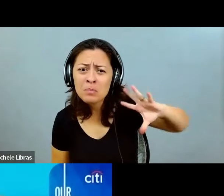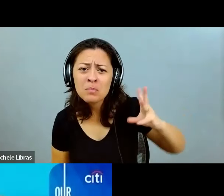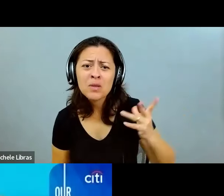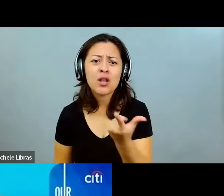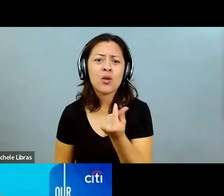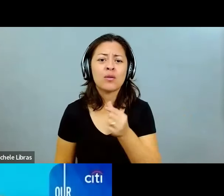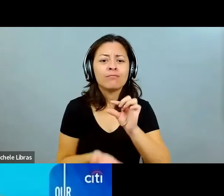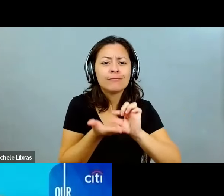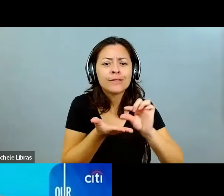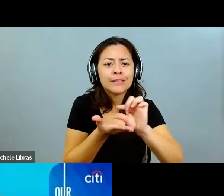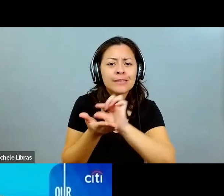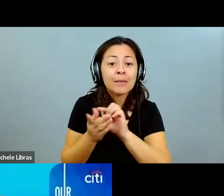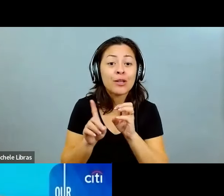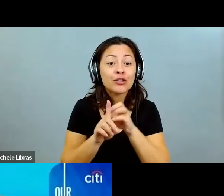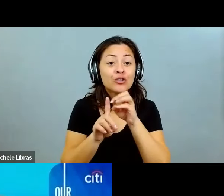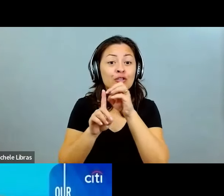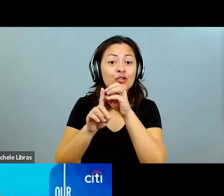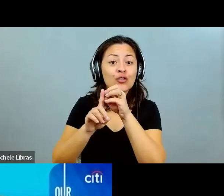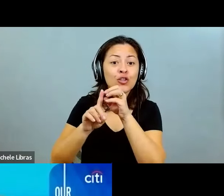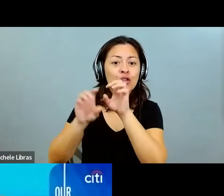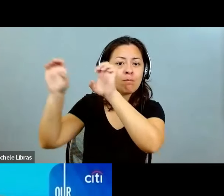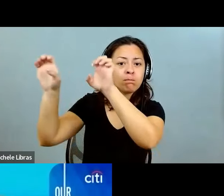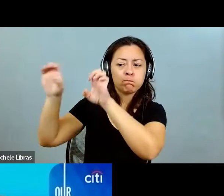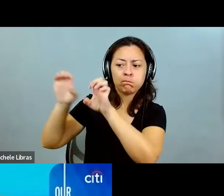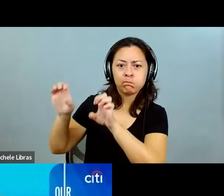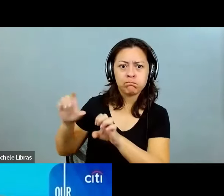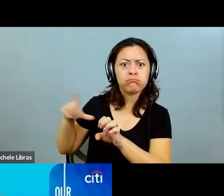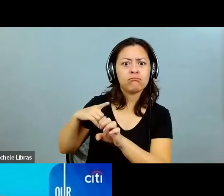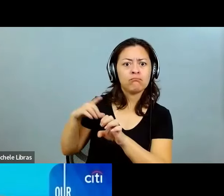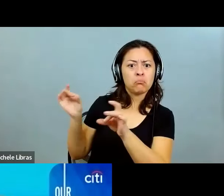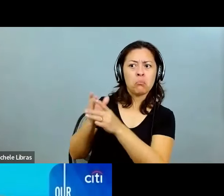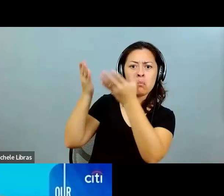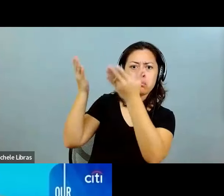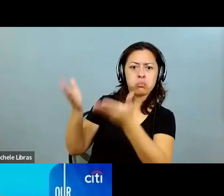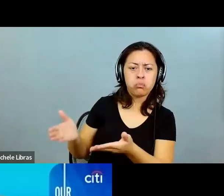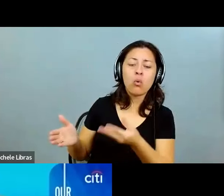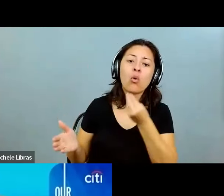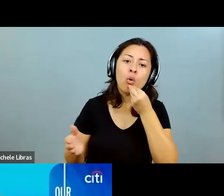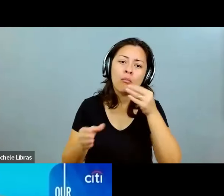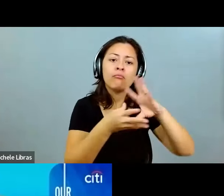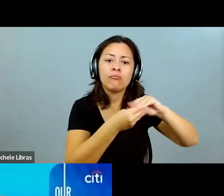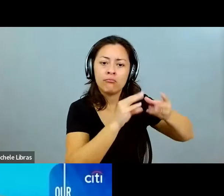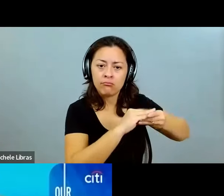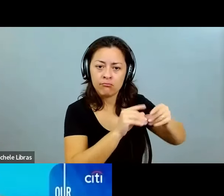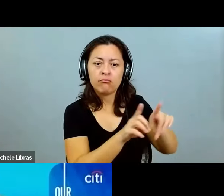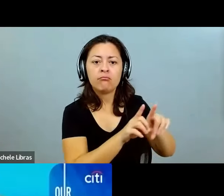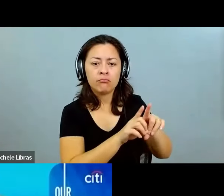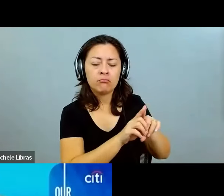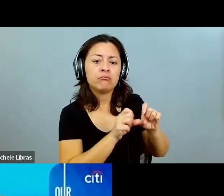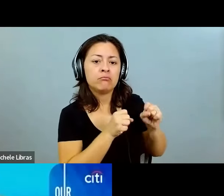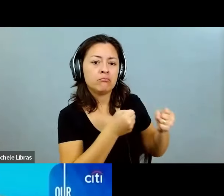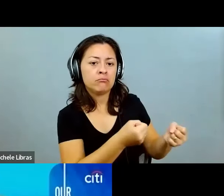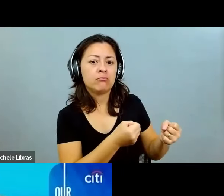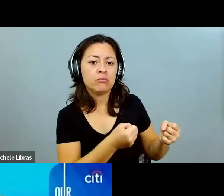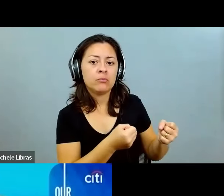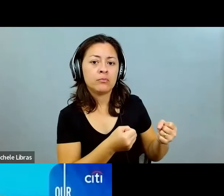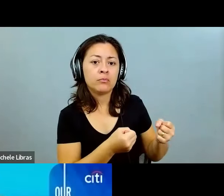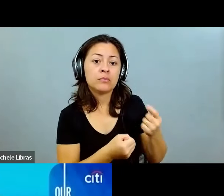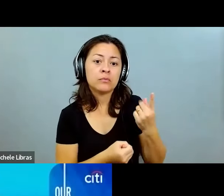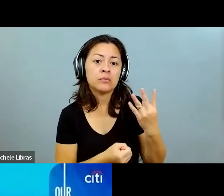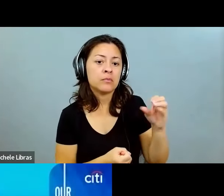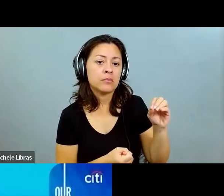nós vamos fazer esse ano 1 250 então e além do algodão fazer o máximo possível estão previsto para esse ano 140.000